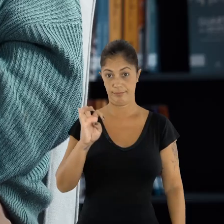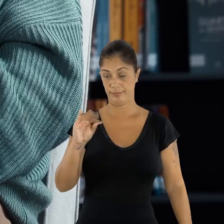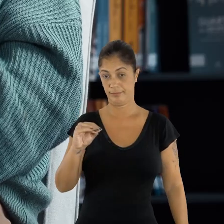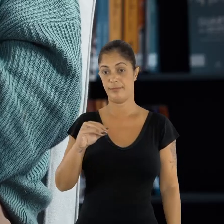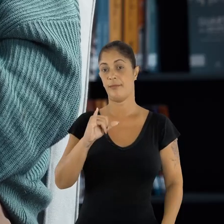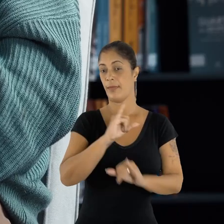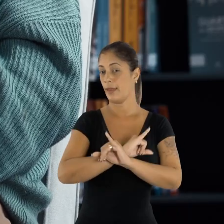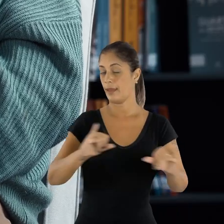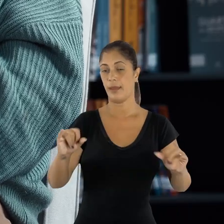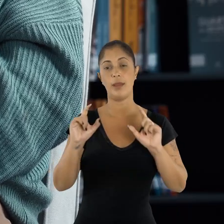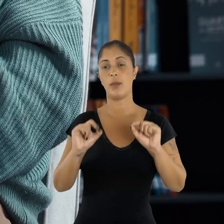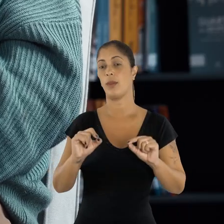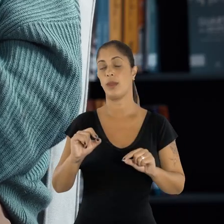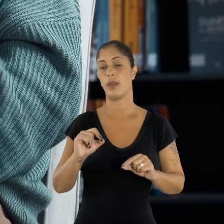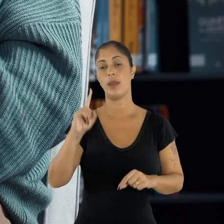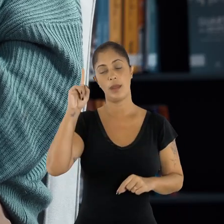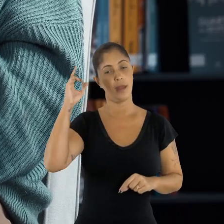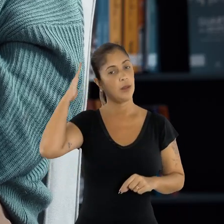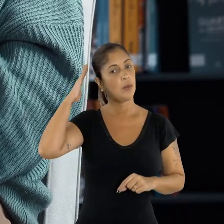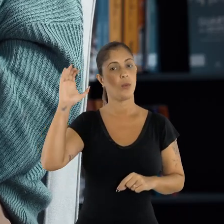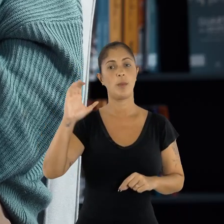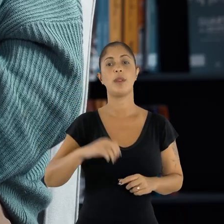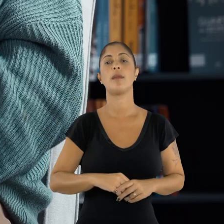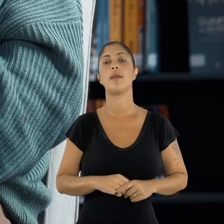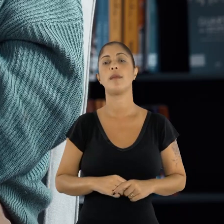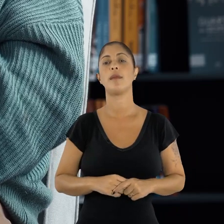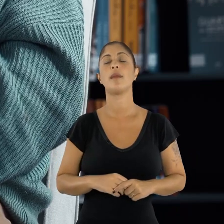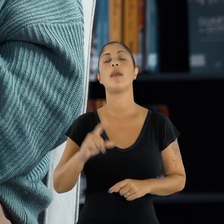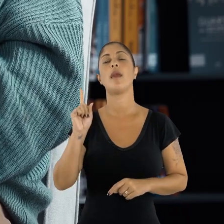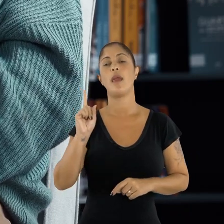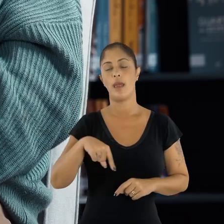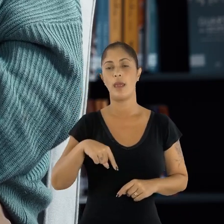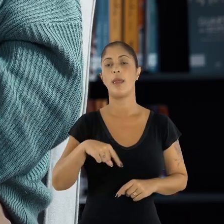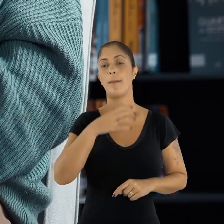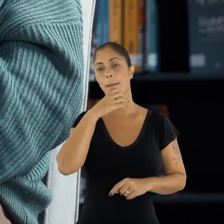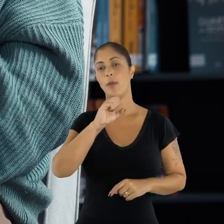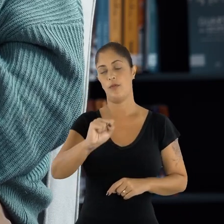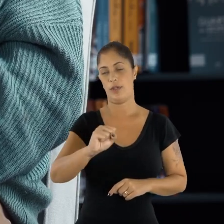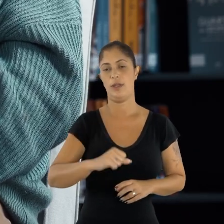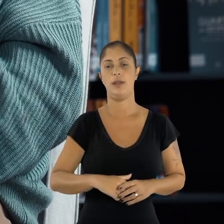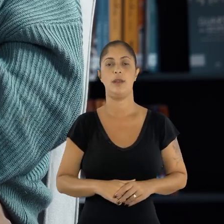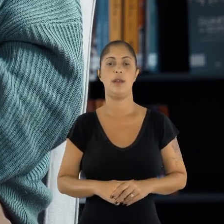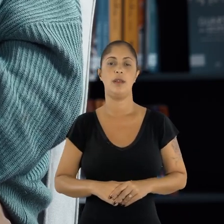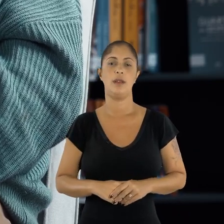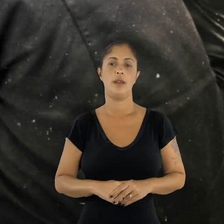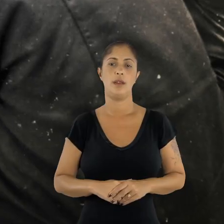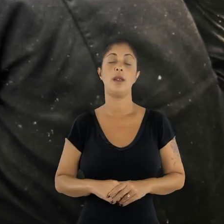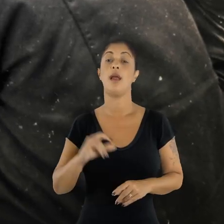Beto começa a mencionar em Cuba a importância da educação popular de Paulo Freire,